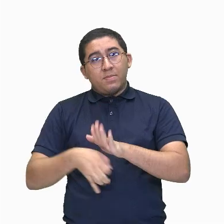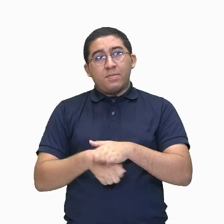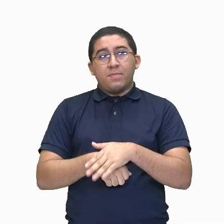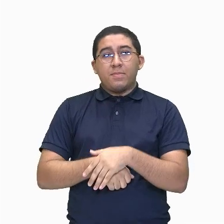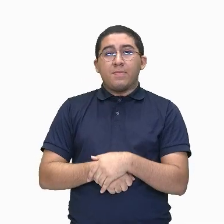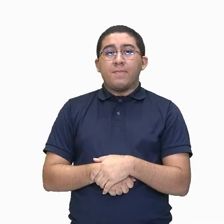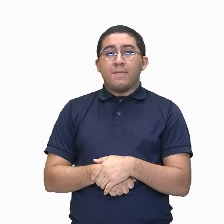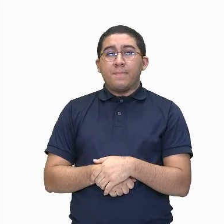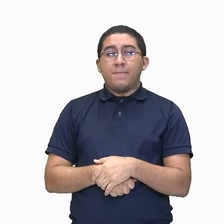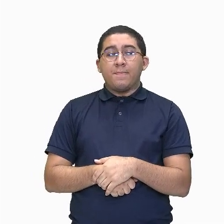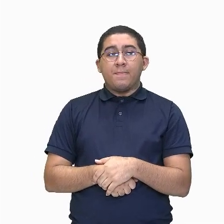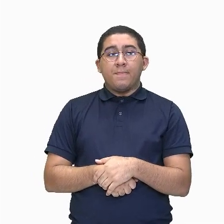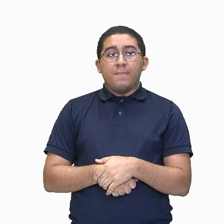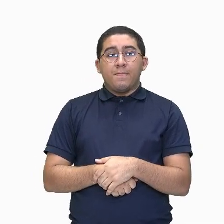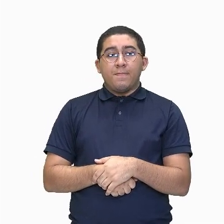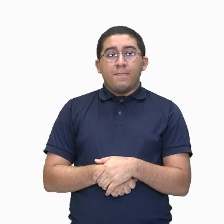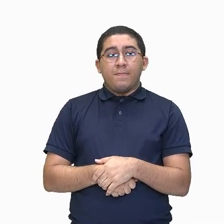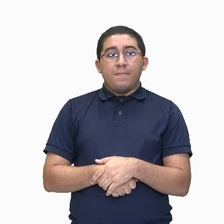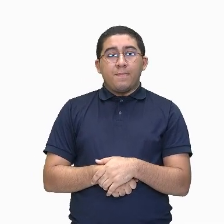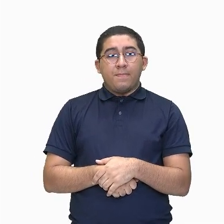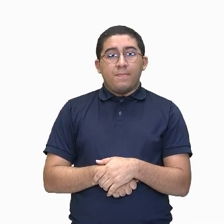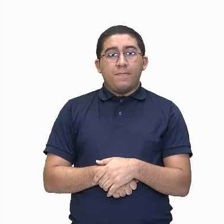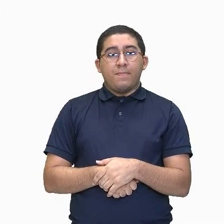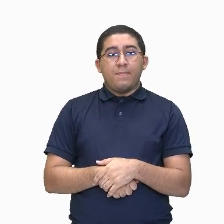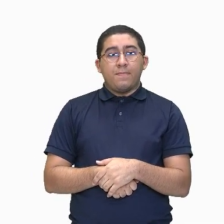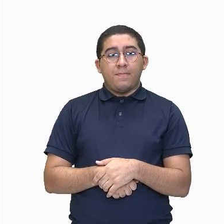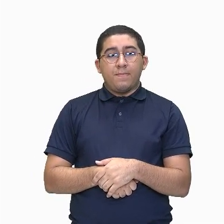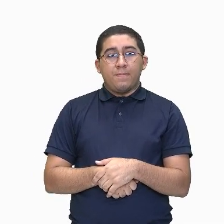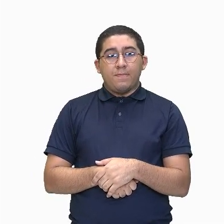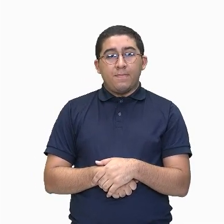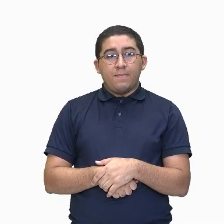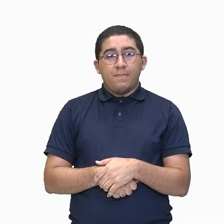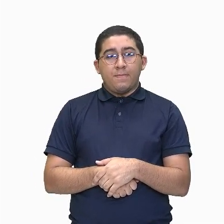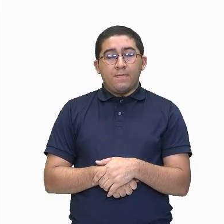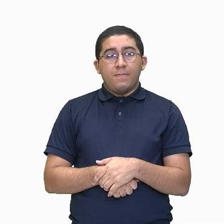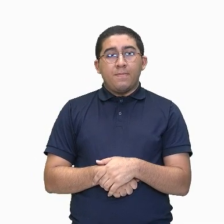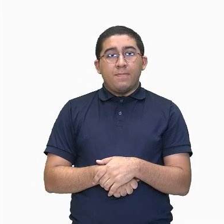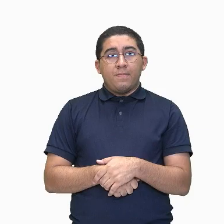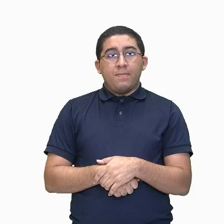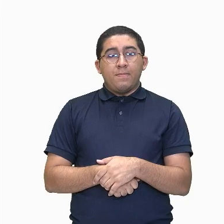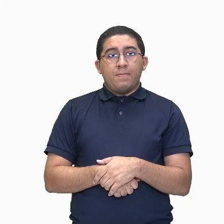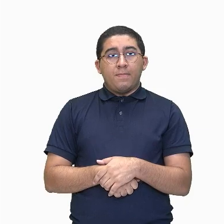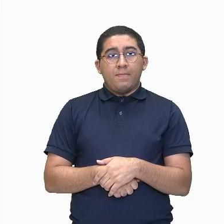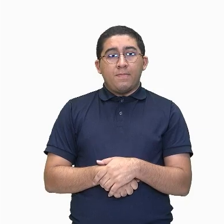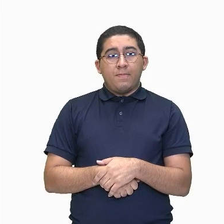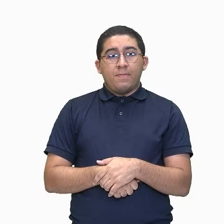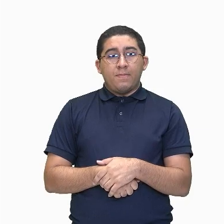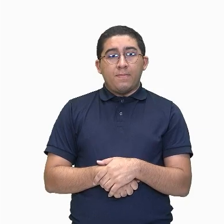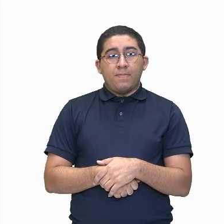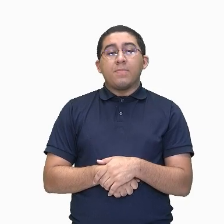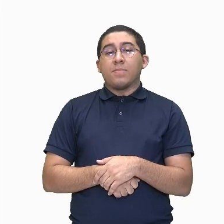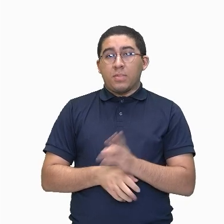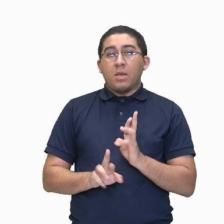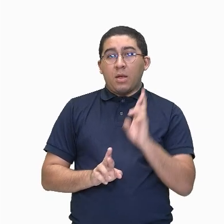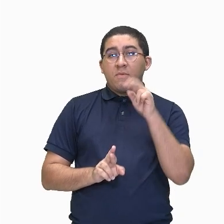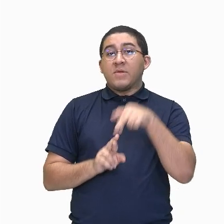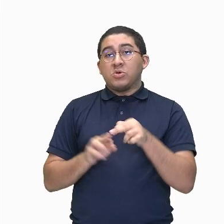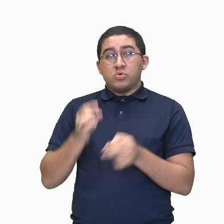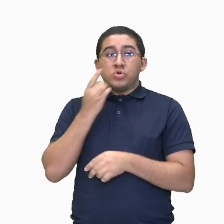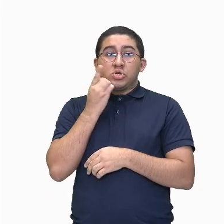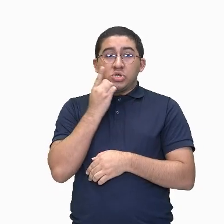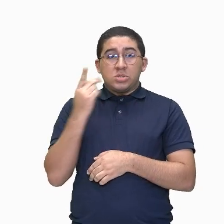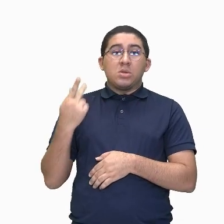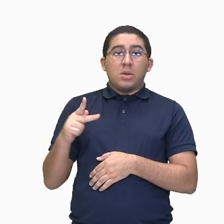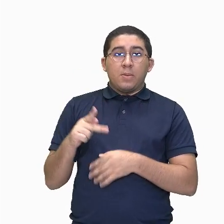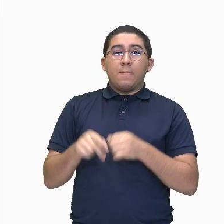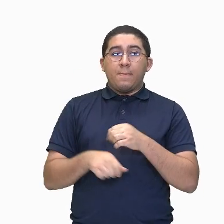com maiores detalhes, né? Sobre de que forma ele faz a sua rotina no dia a dia,